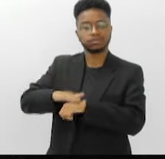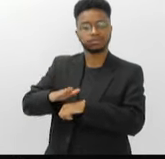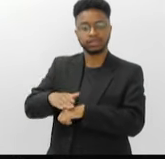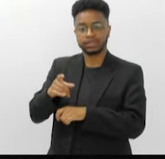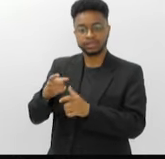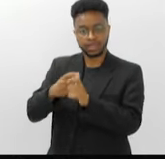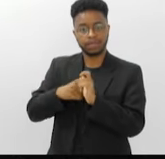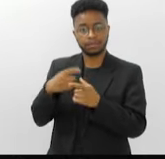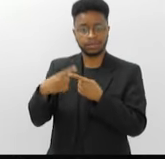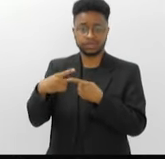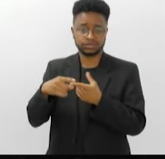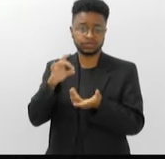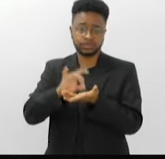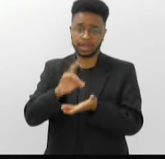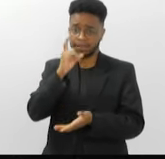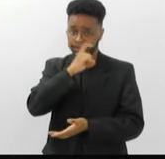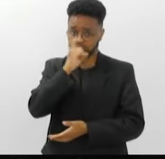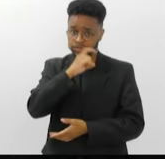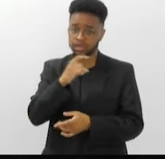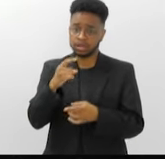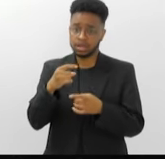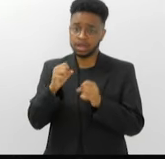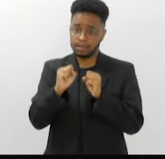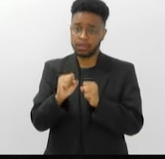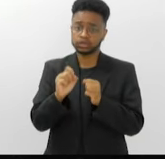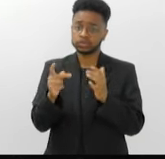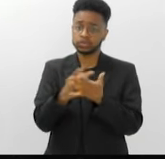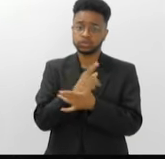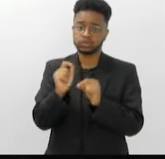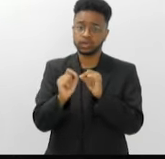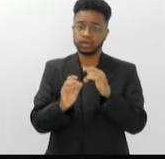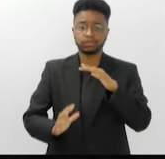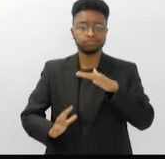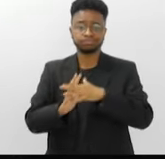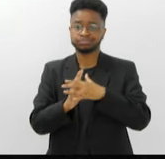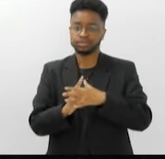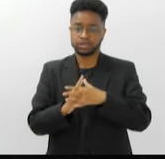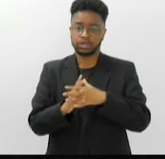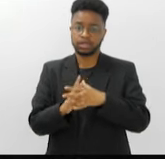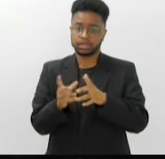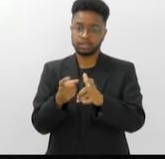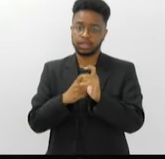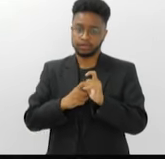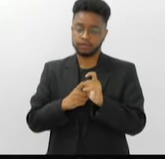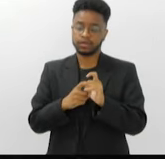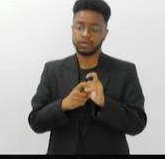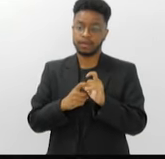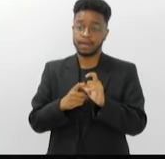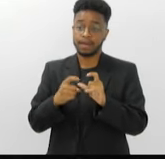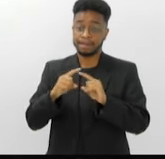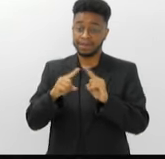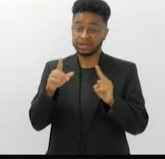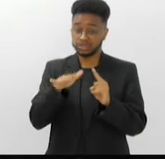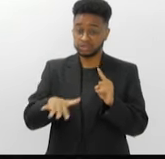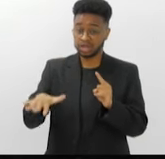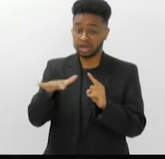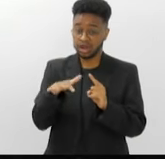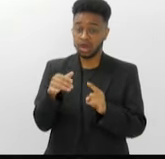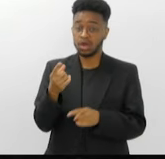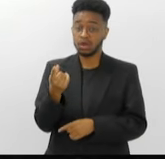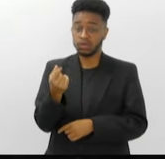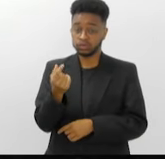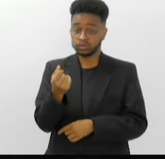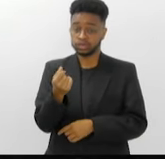mentindo, pode ter algum extrateto, um extrapolamento de teto que o Estado possa dever, mas o grosso, o dinheiro que foi